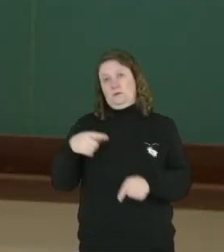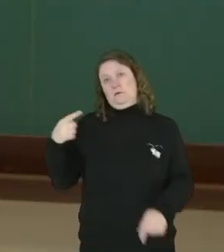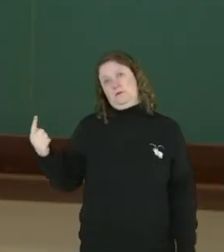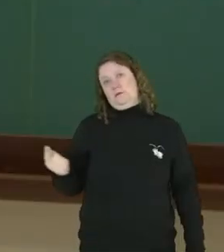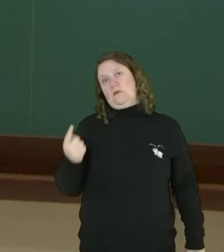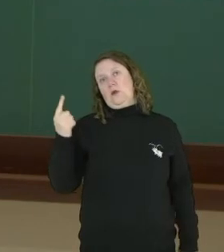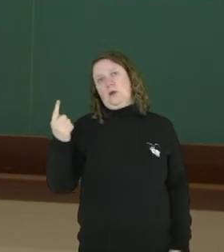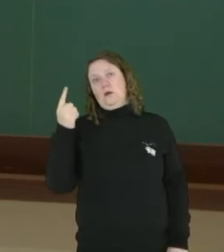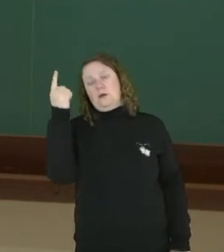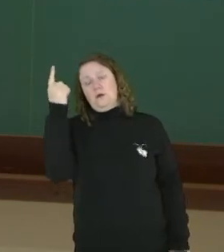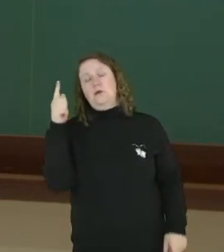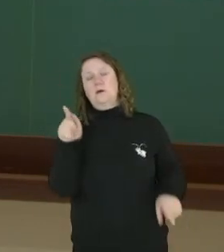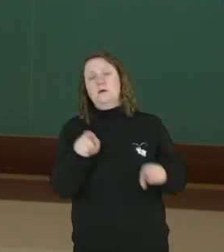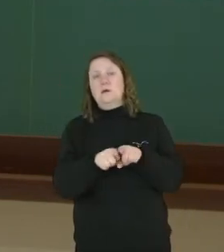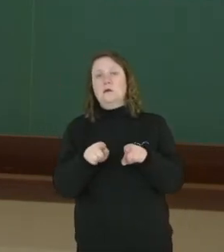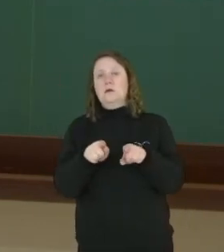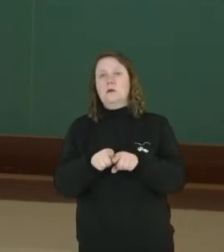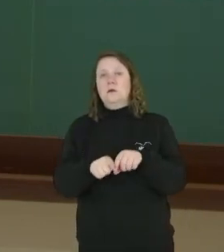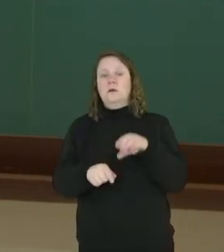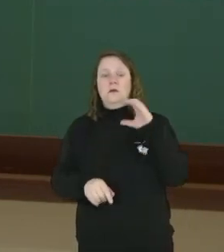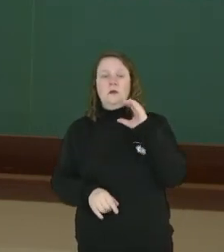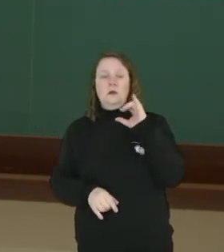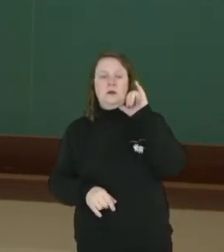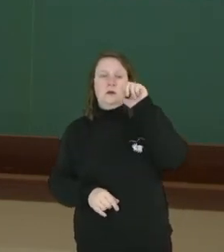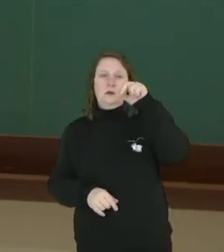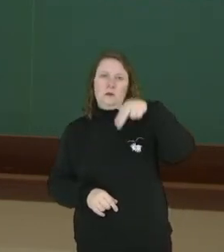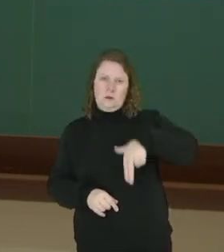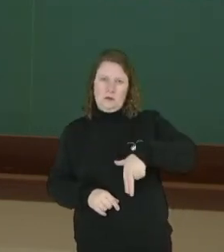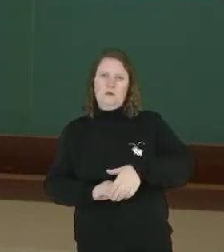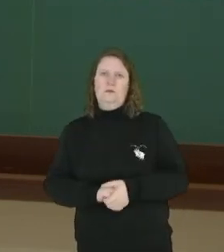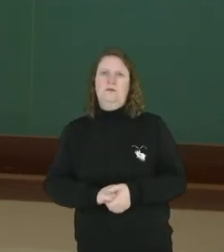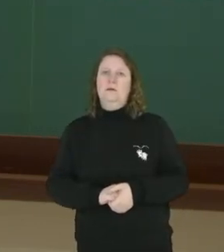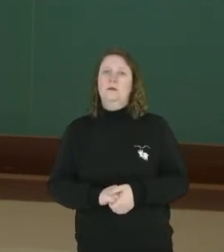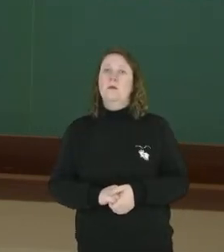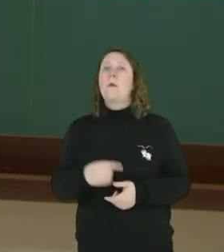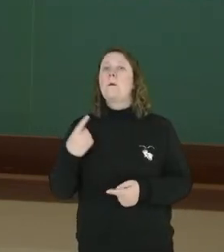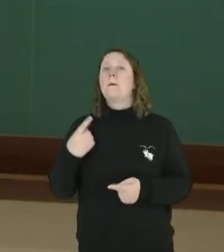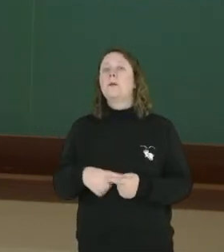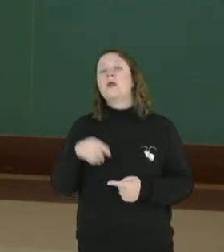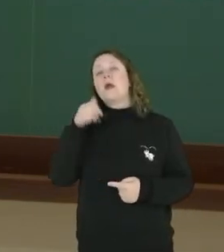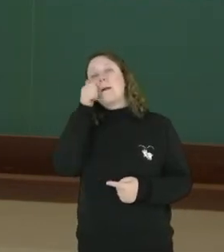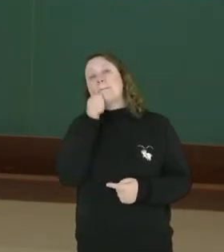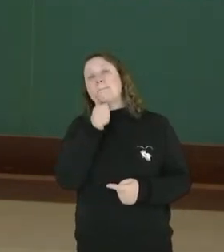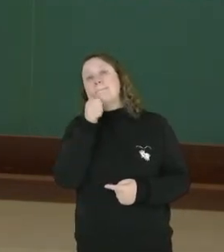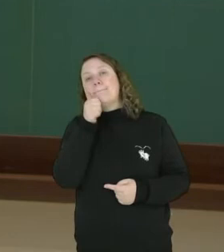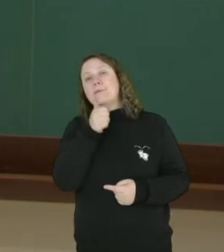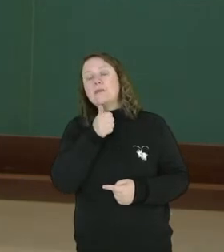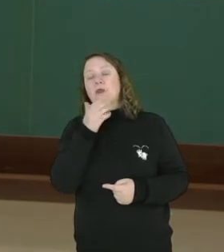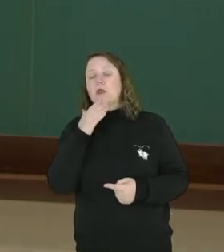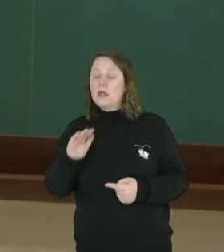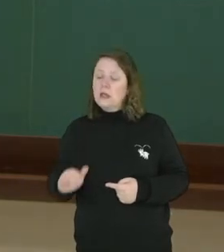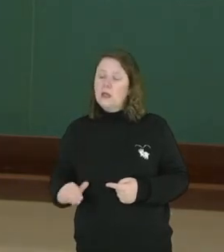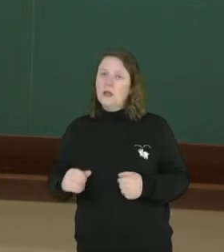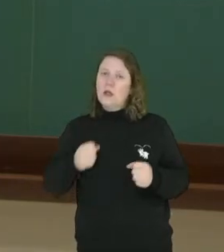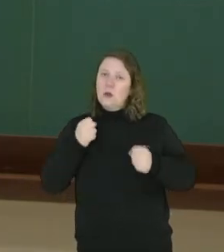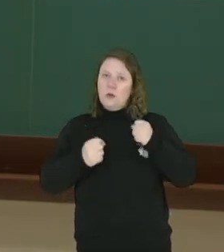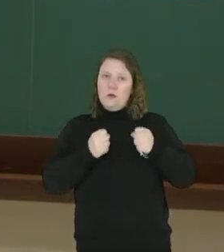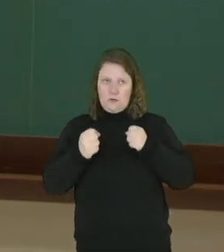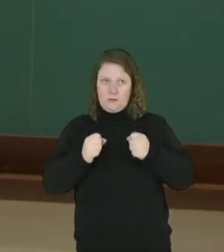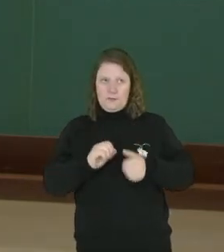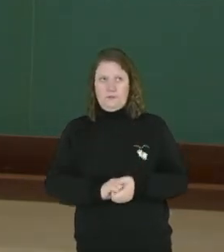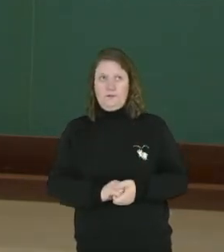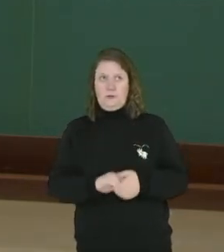uma energia cinética, porque a menina está correndo. Certo? Então, com essa informação aí, eu já posso abrir um pouquinho